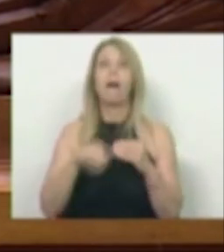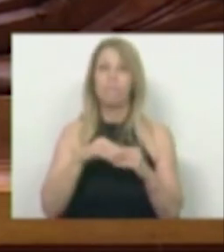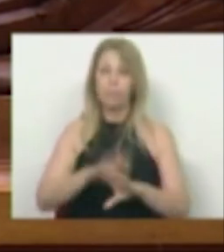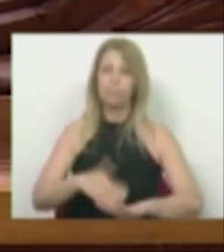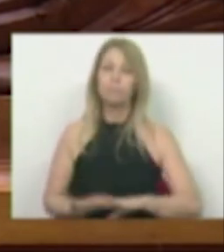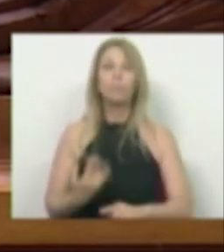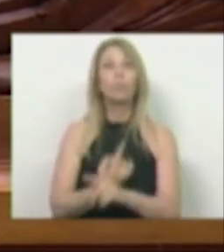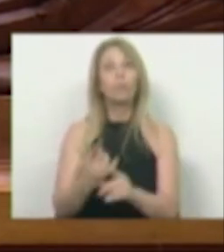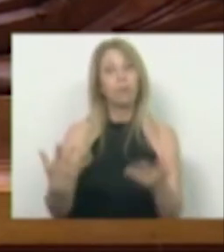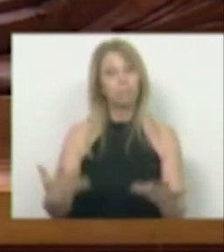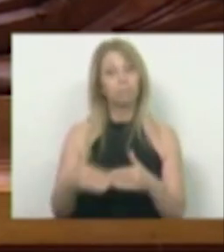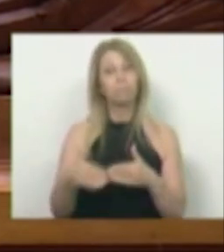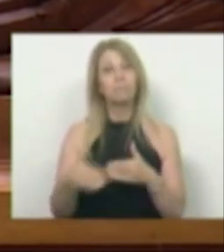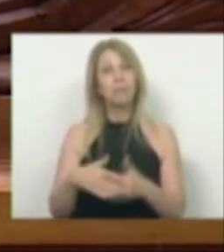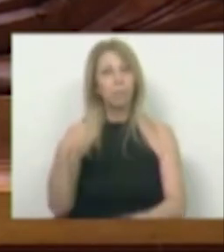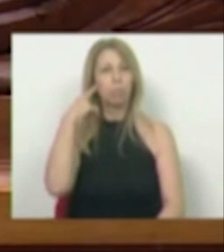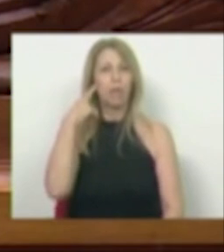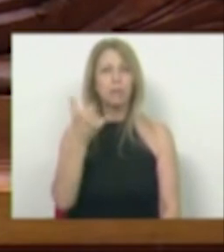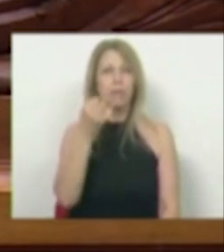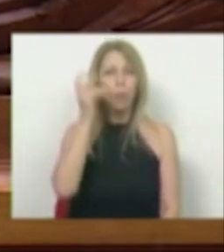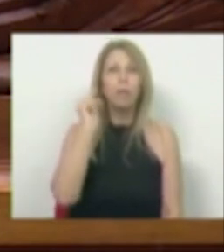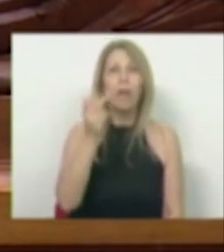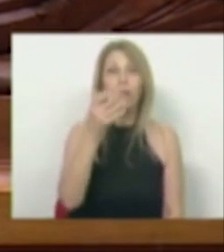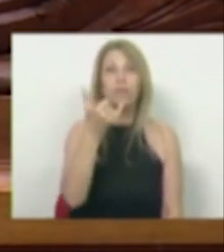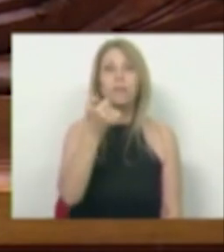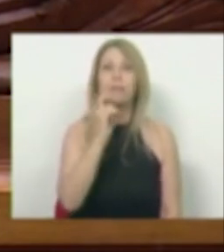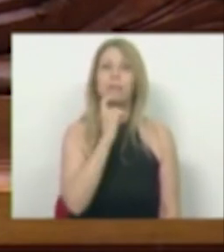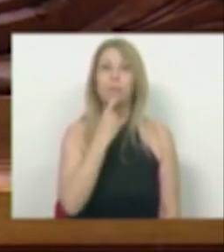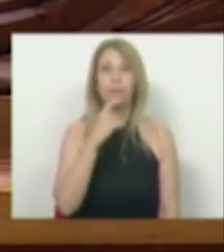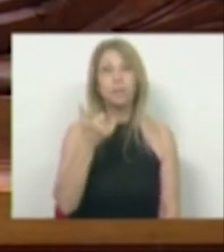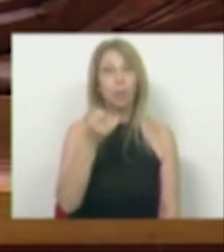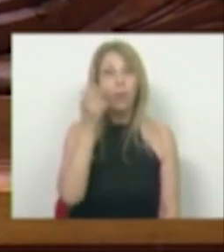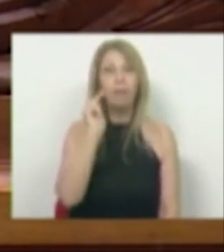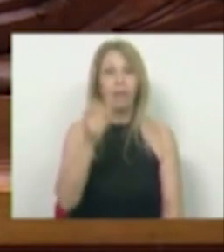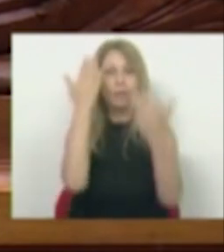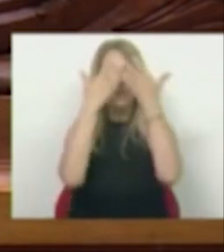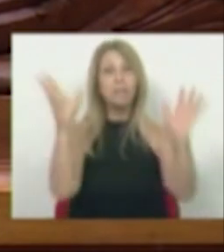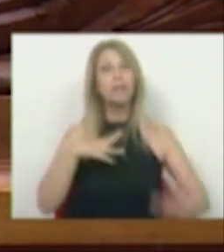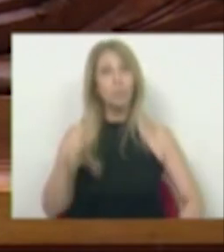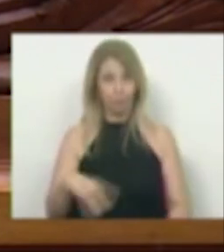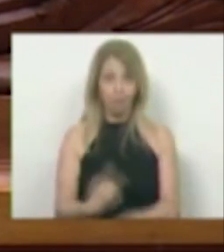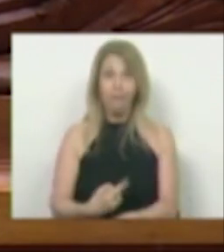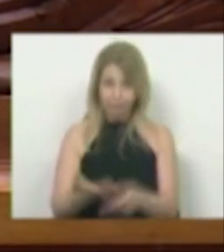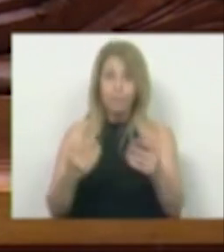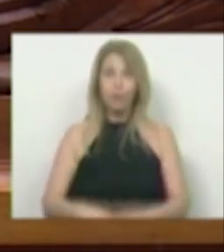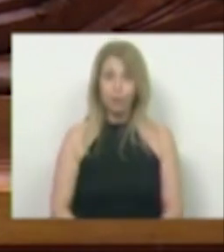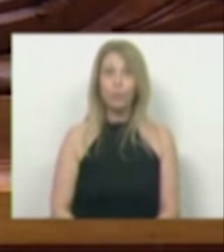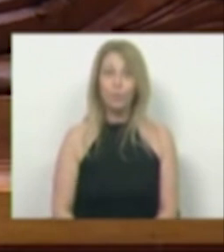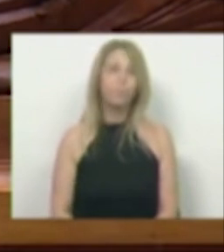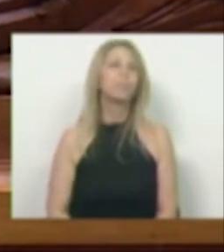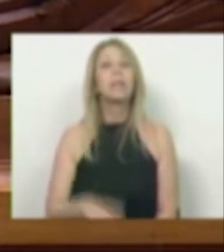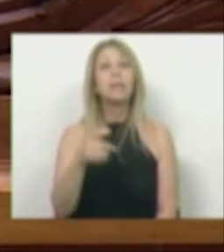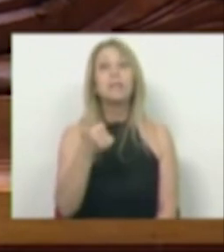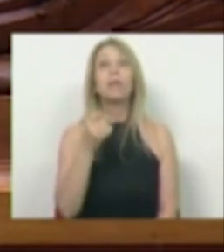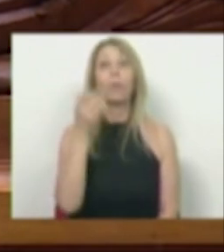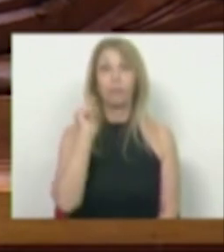cumprem 50 anos do 25 de Abril, 50 anos da democracia portuguesa. É mesmo. 50 anos da